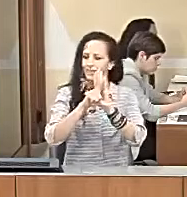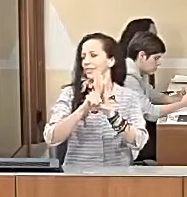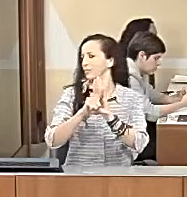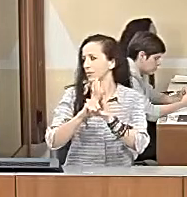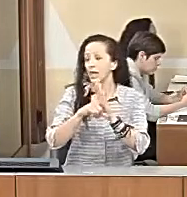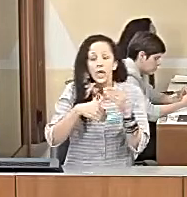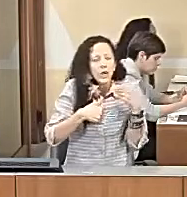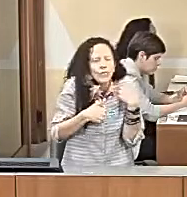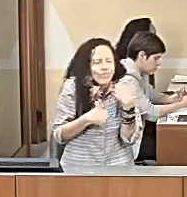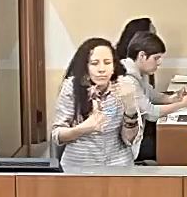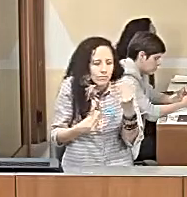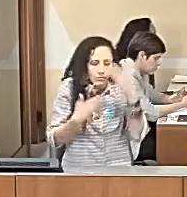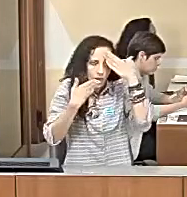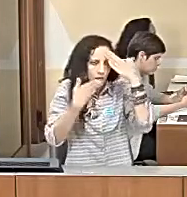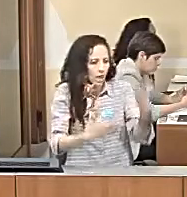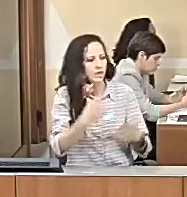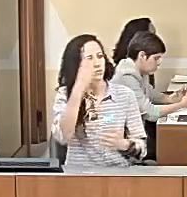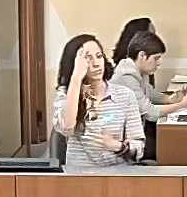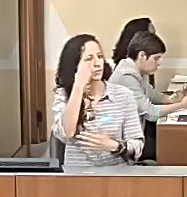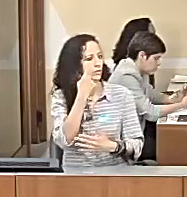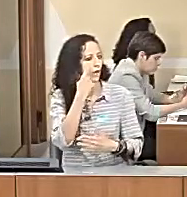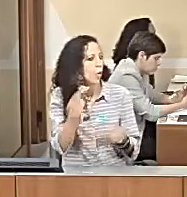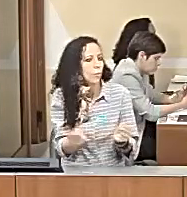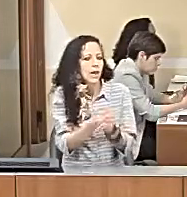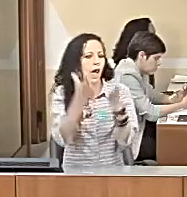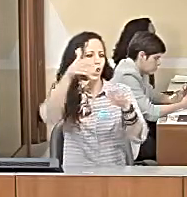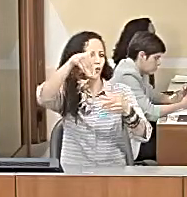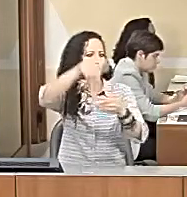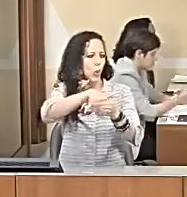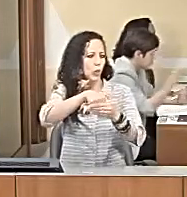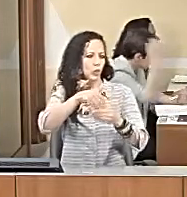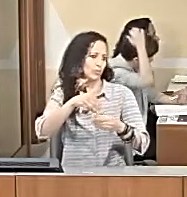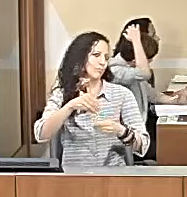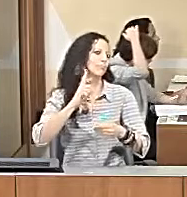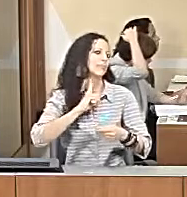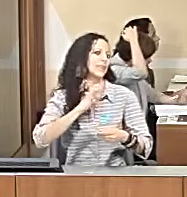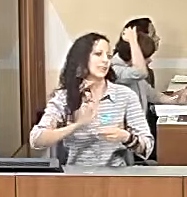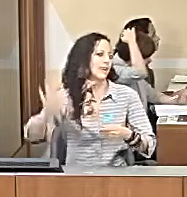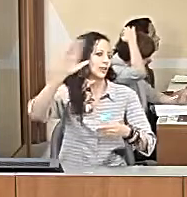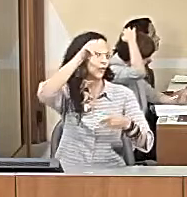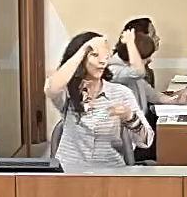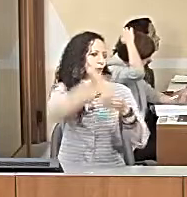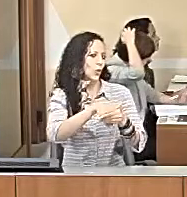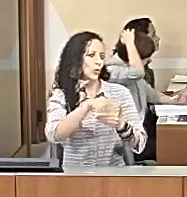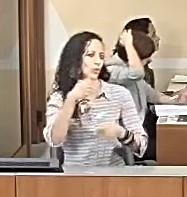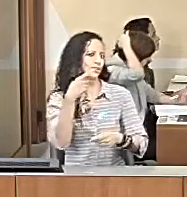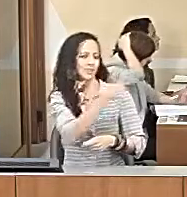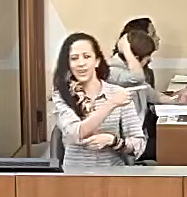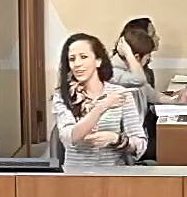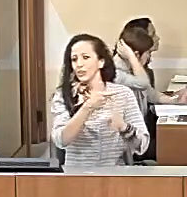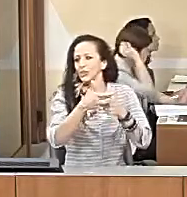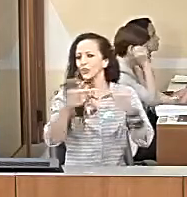Então, é a oportunidade que está acontecendo aqui, eu vejo como um milagre. A possibilidade desse